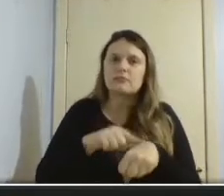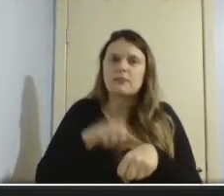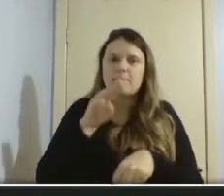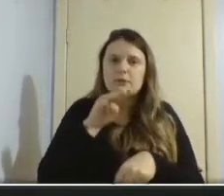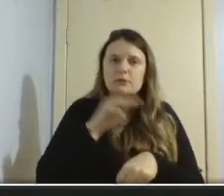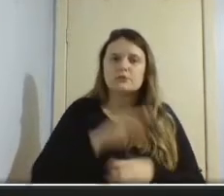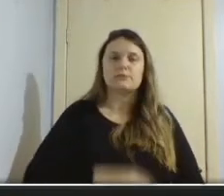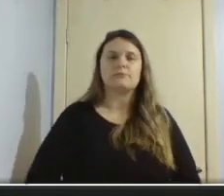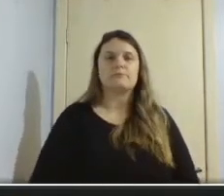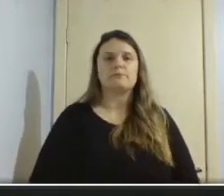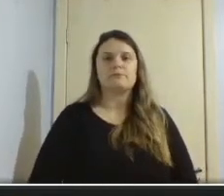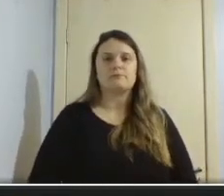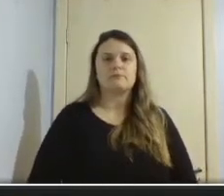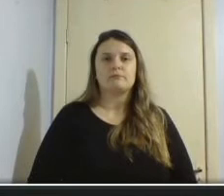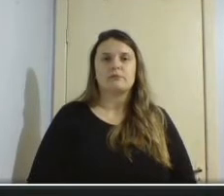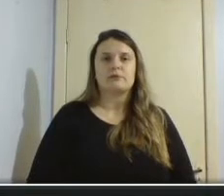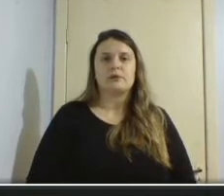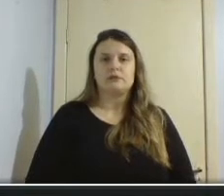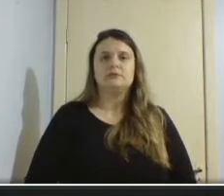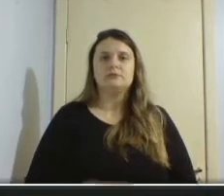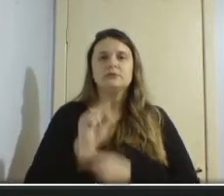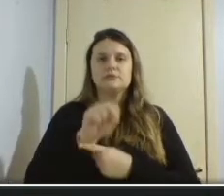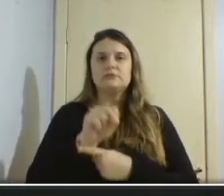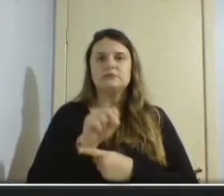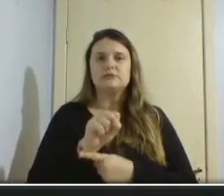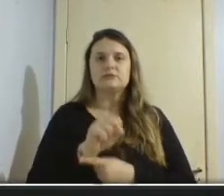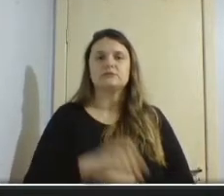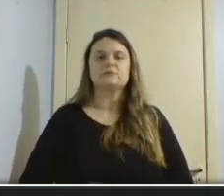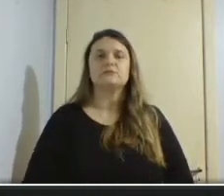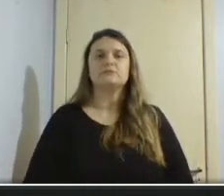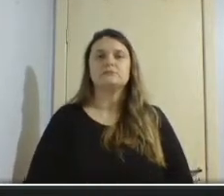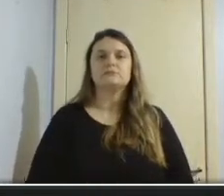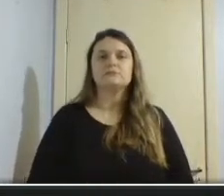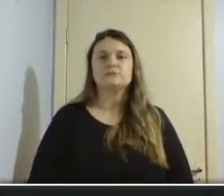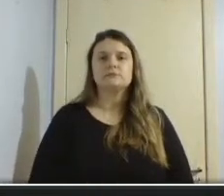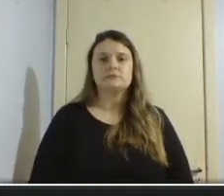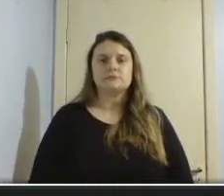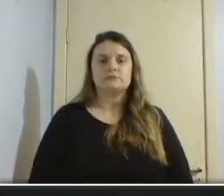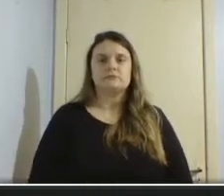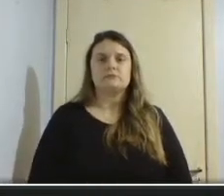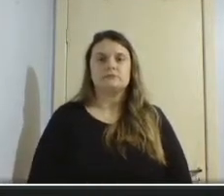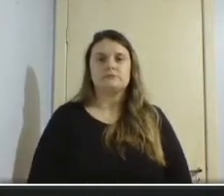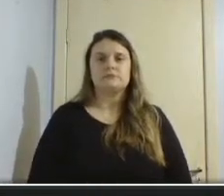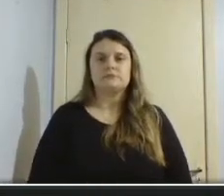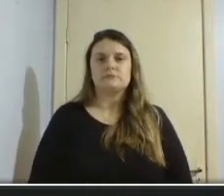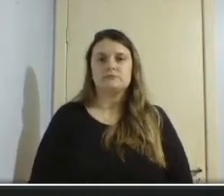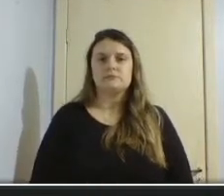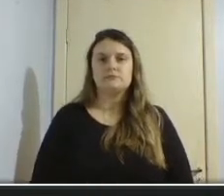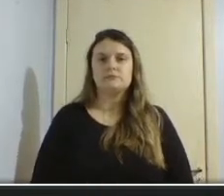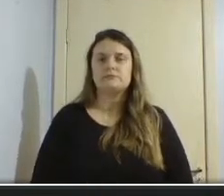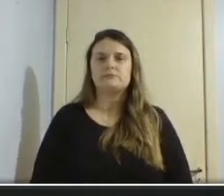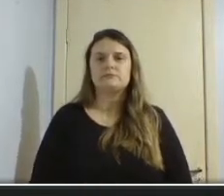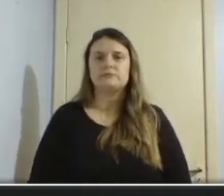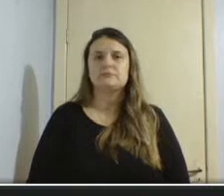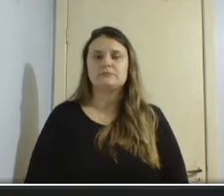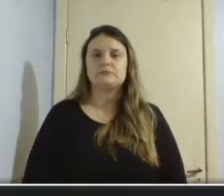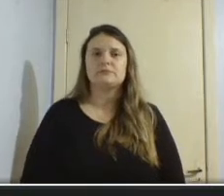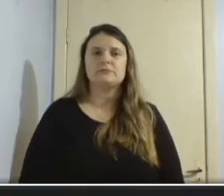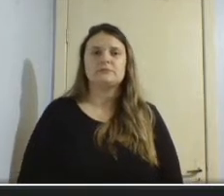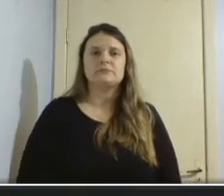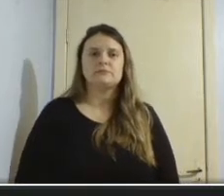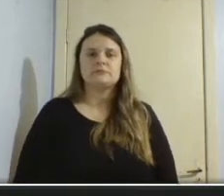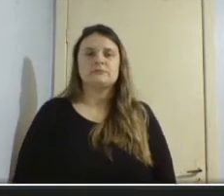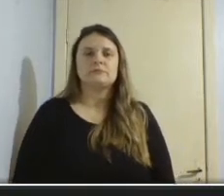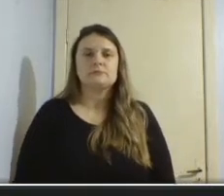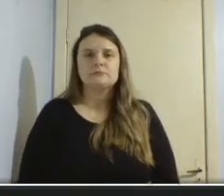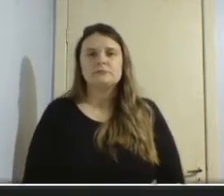vendo? Sim, César, estamos vendo. Sim, César, estamos vendo. Uhum. Então, daí depois o Adrian